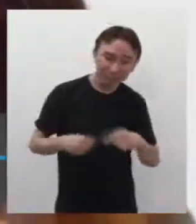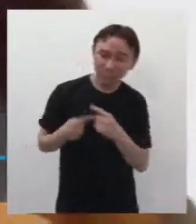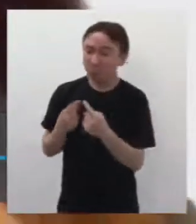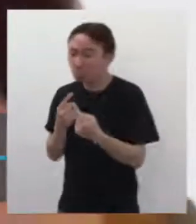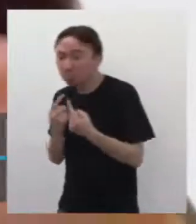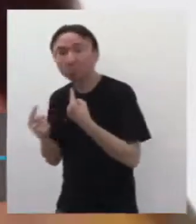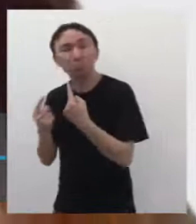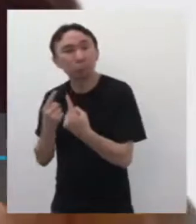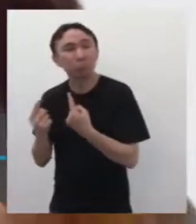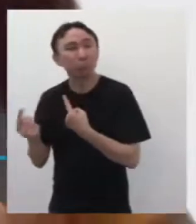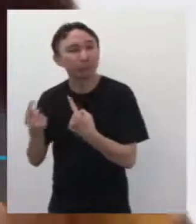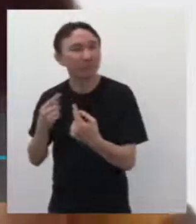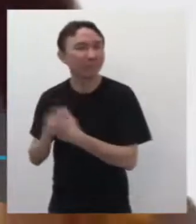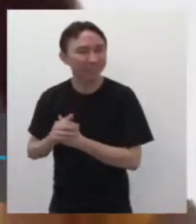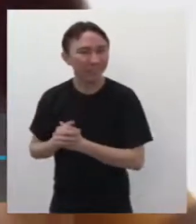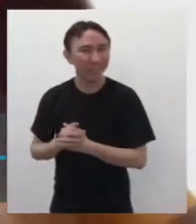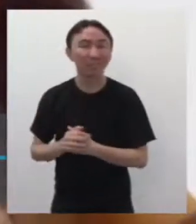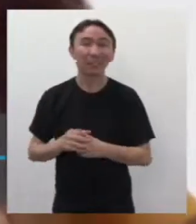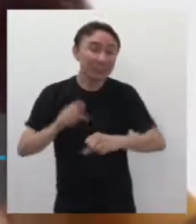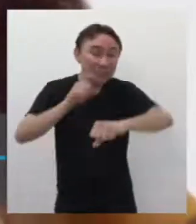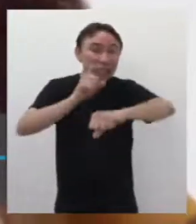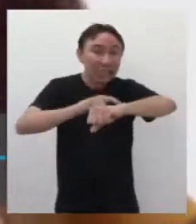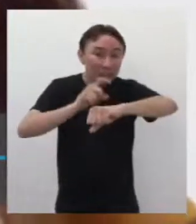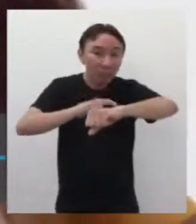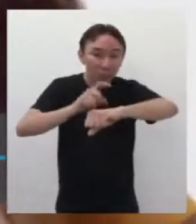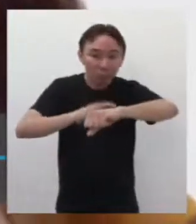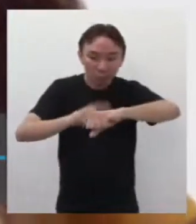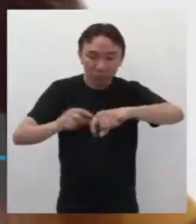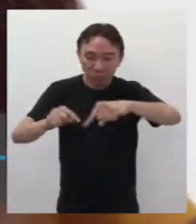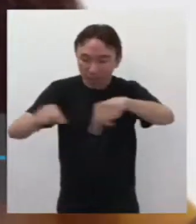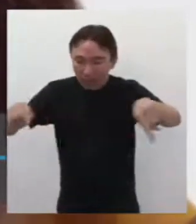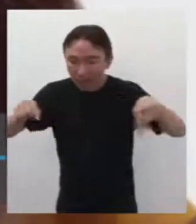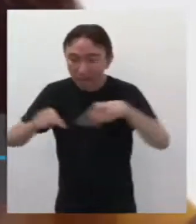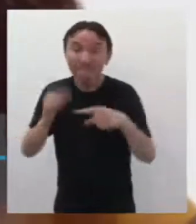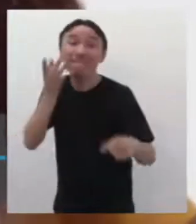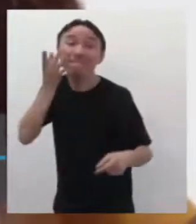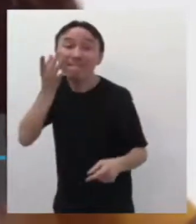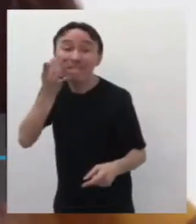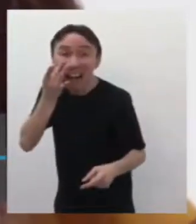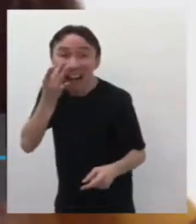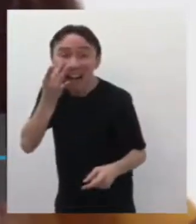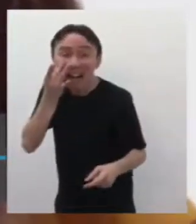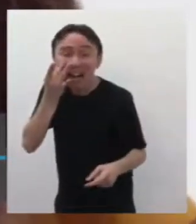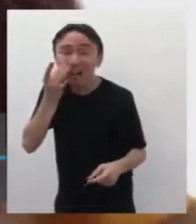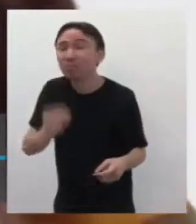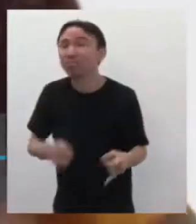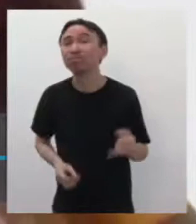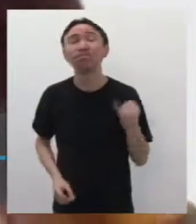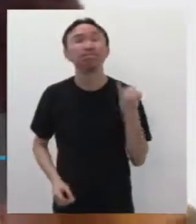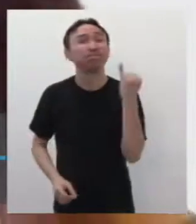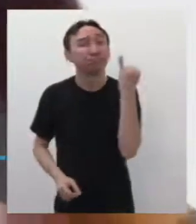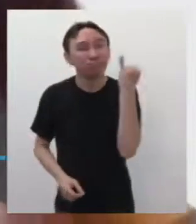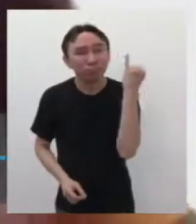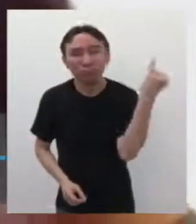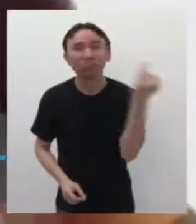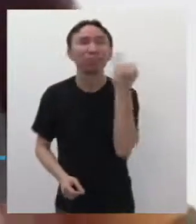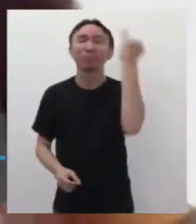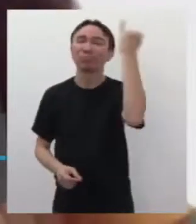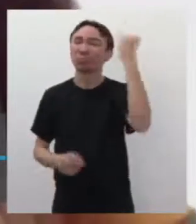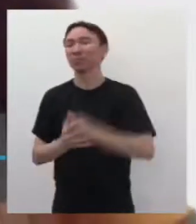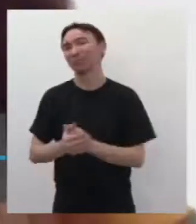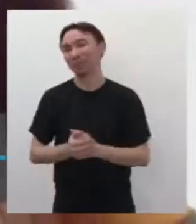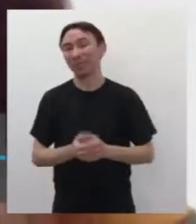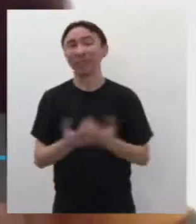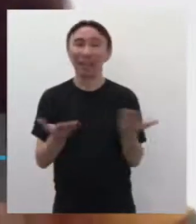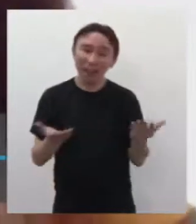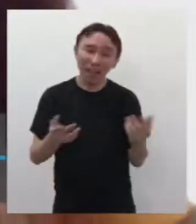de aula, o tempo presencial ou o tempo face a face, passa a ser um creme de la creme, passa a ser um